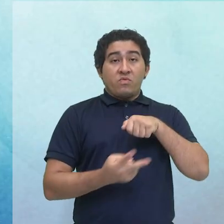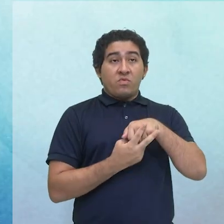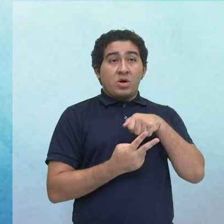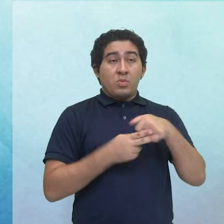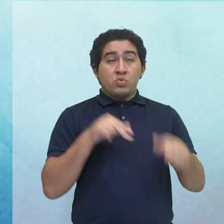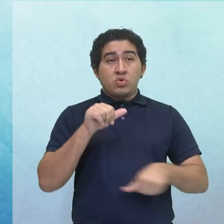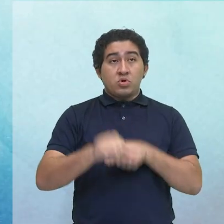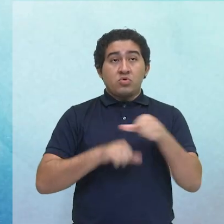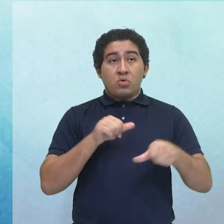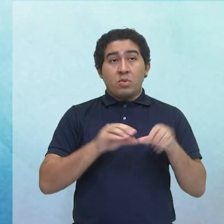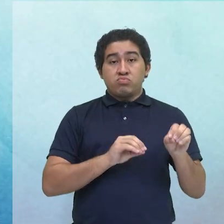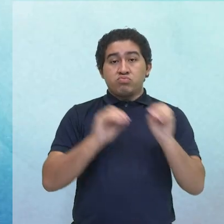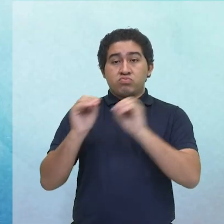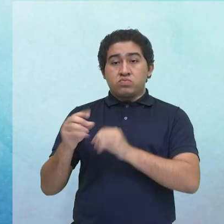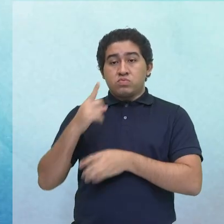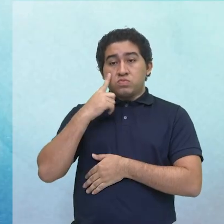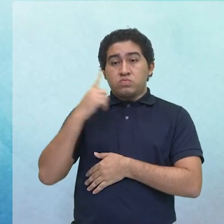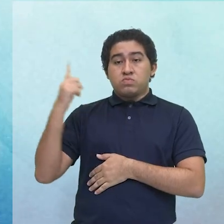Verbo cook,